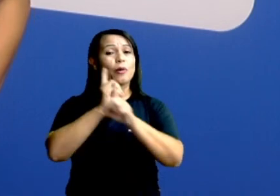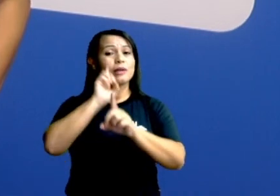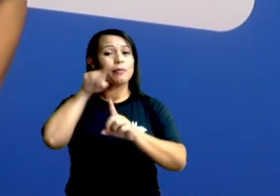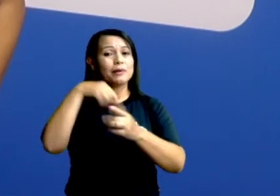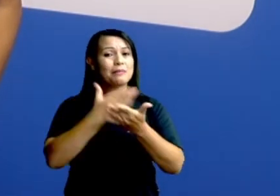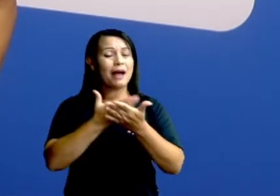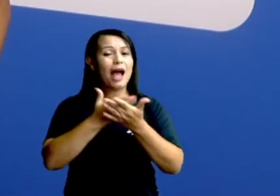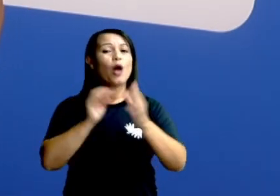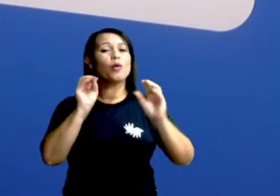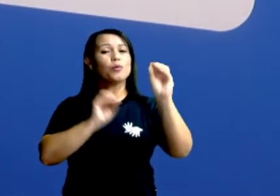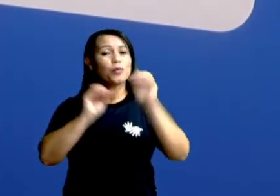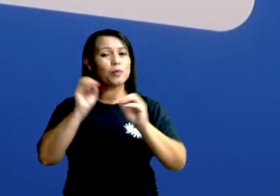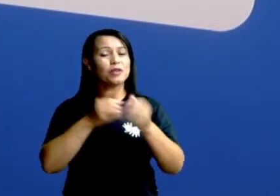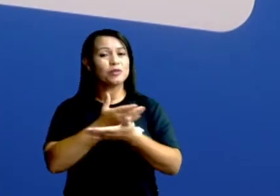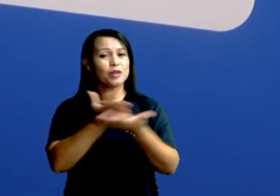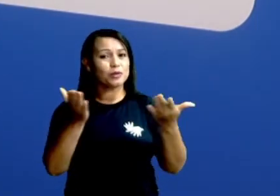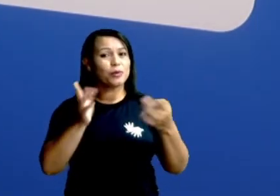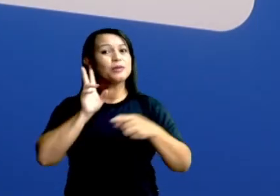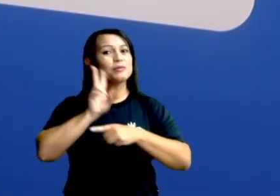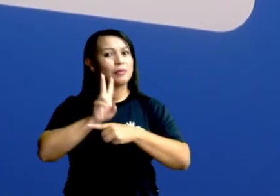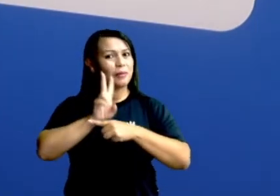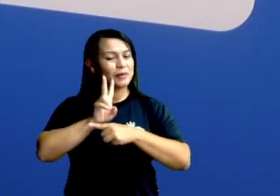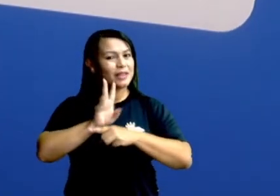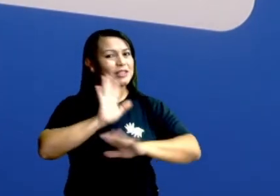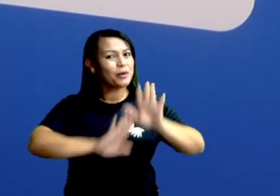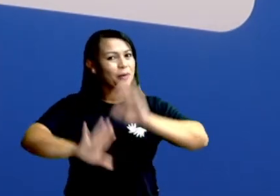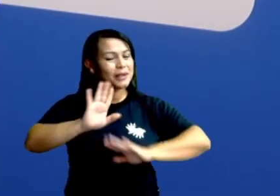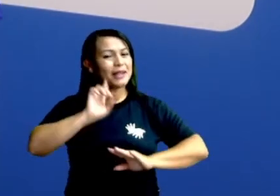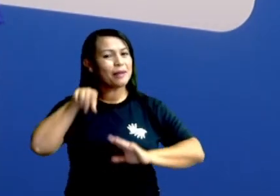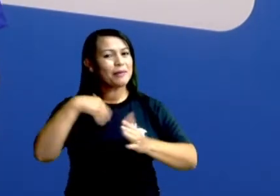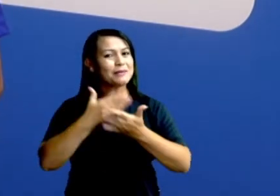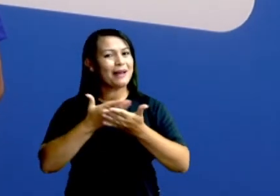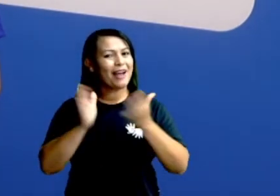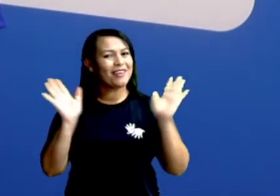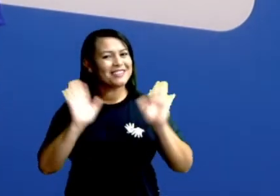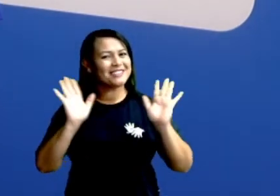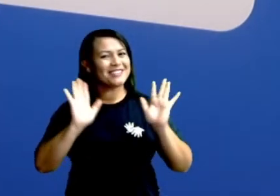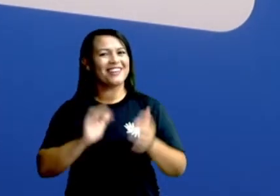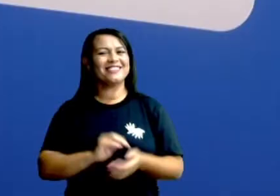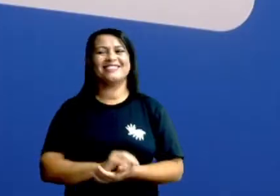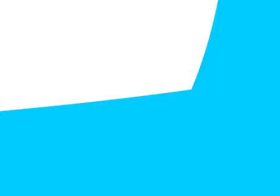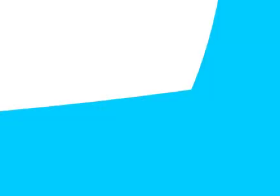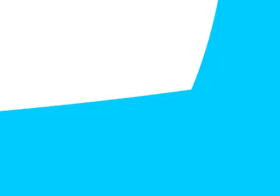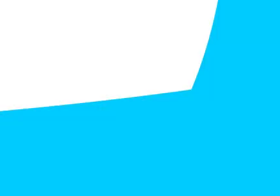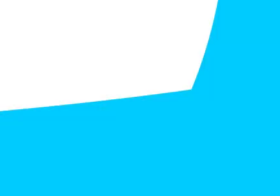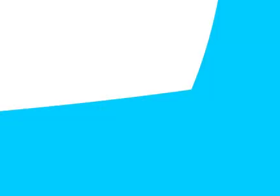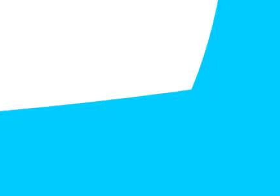aula. Um beijo a todos, cuidem-se, tá? E até a próxima aula. Tchau, tchau.